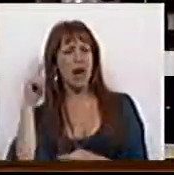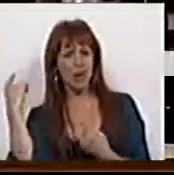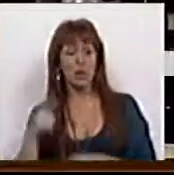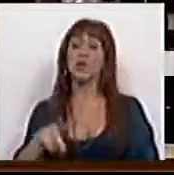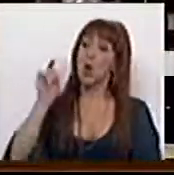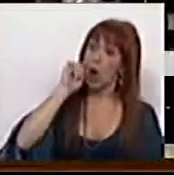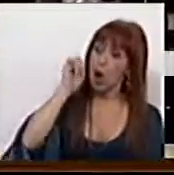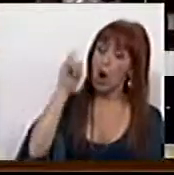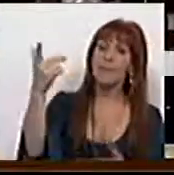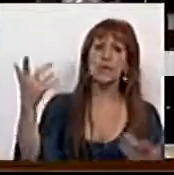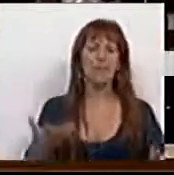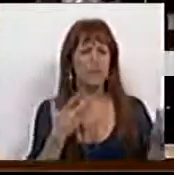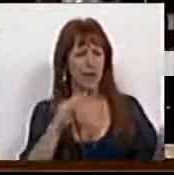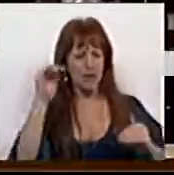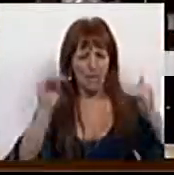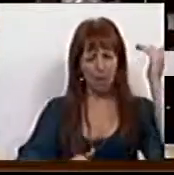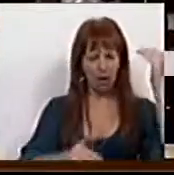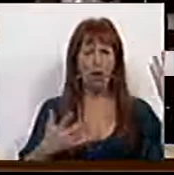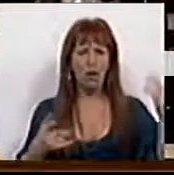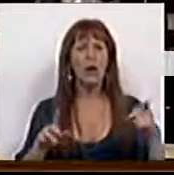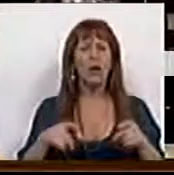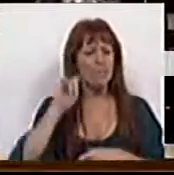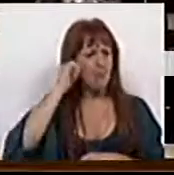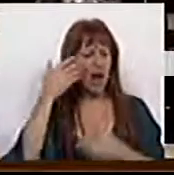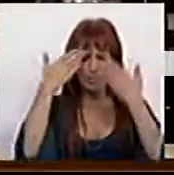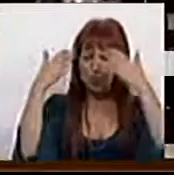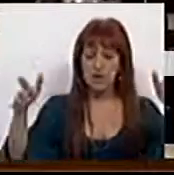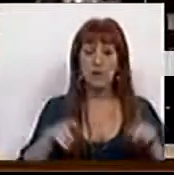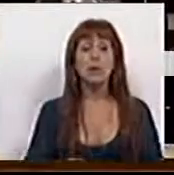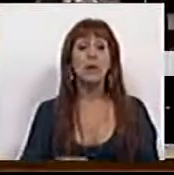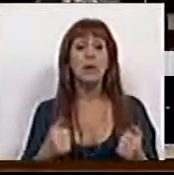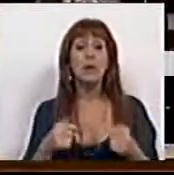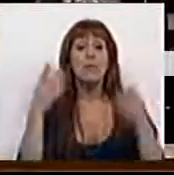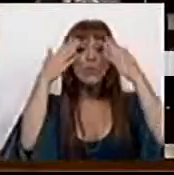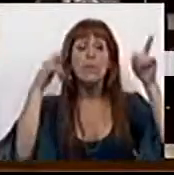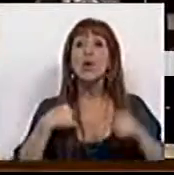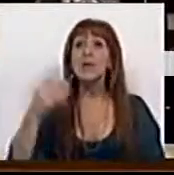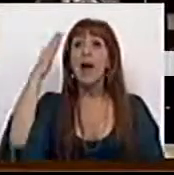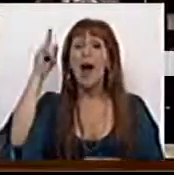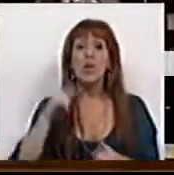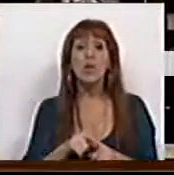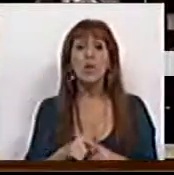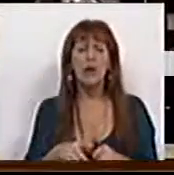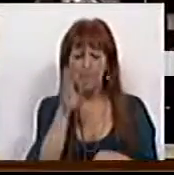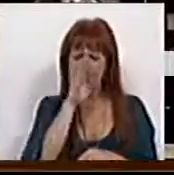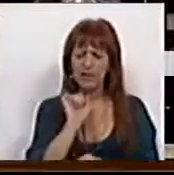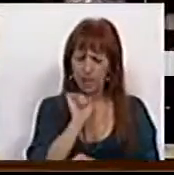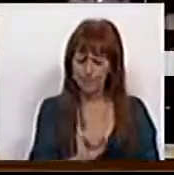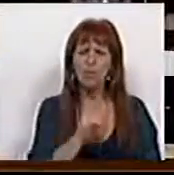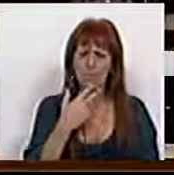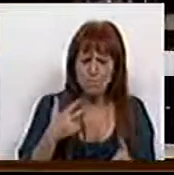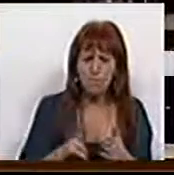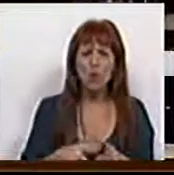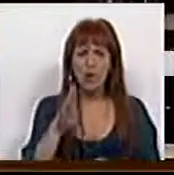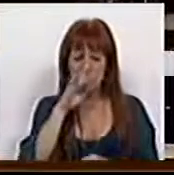mérito são homens. Esta desigualdade fere a democracia. Se por democracia nós entendemos uma prática concreta,